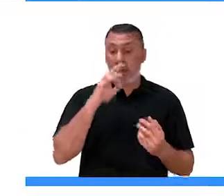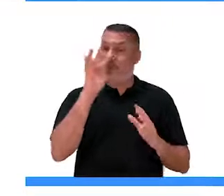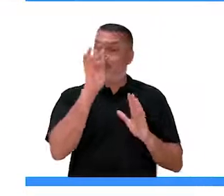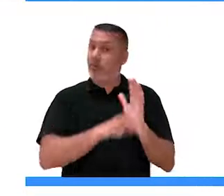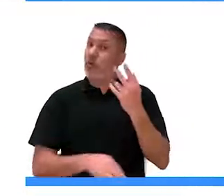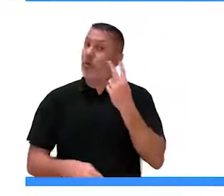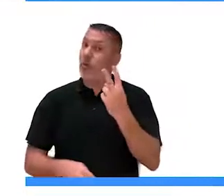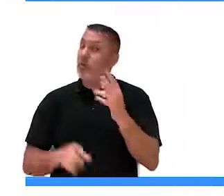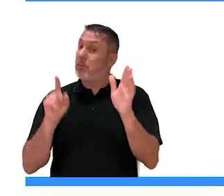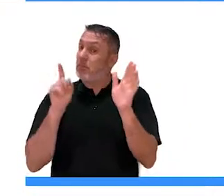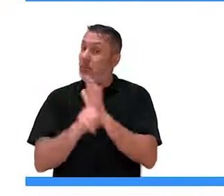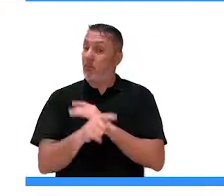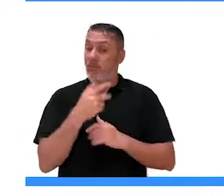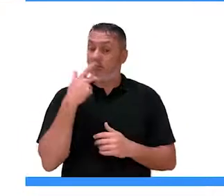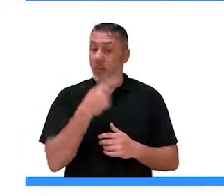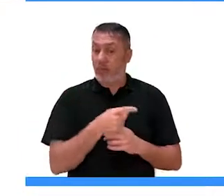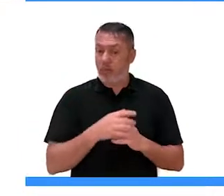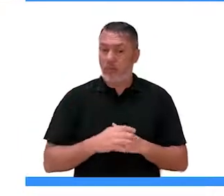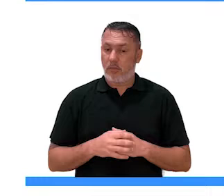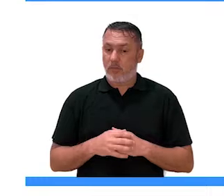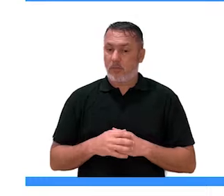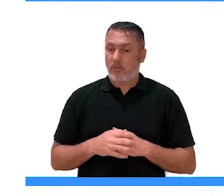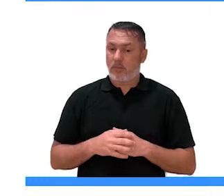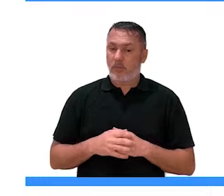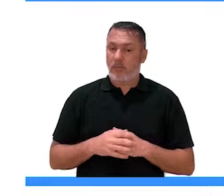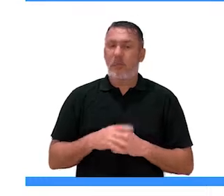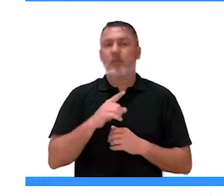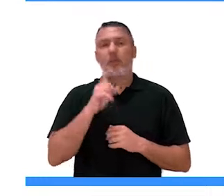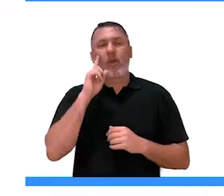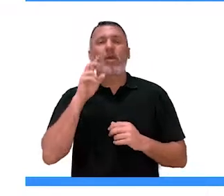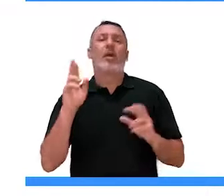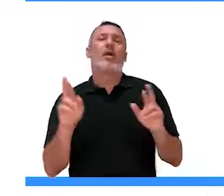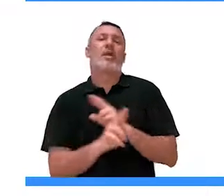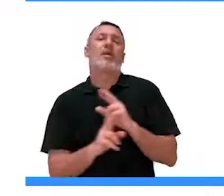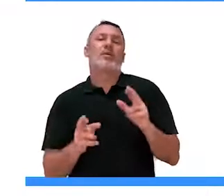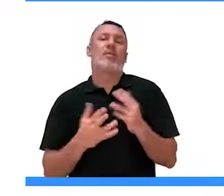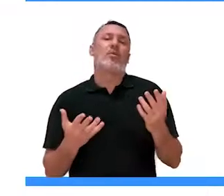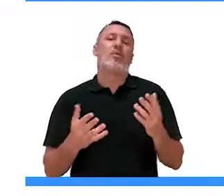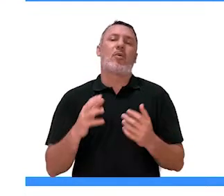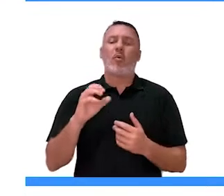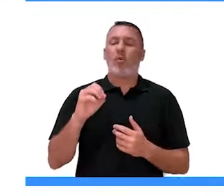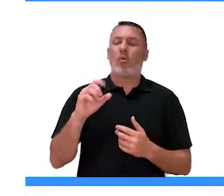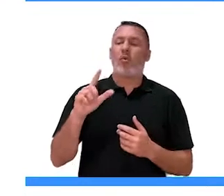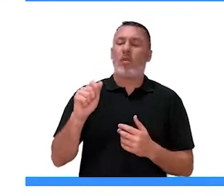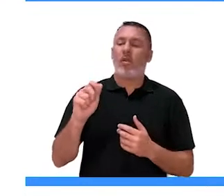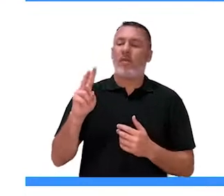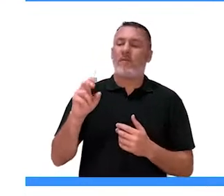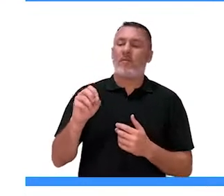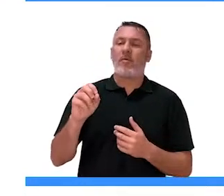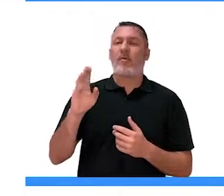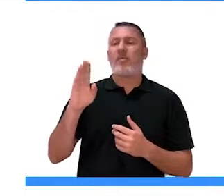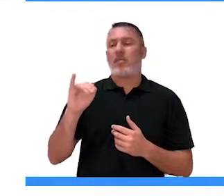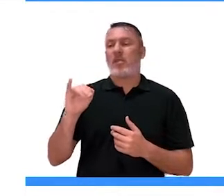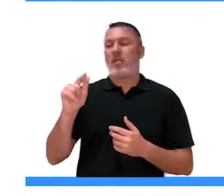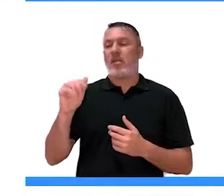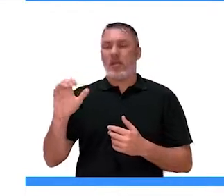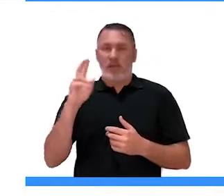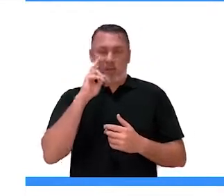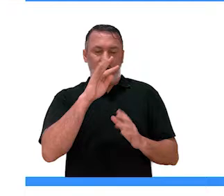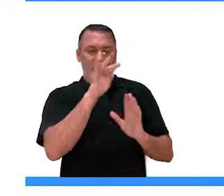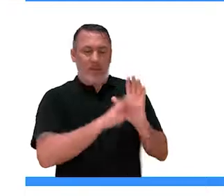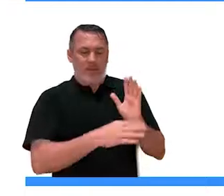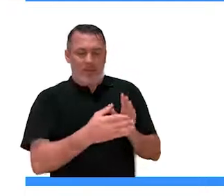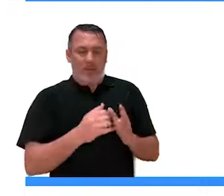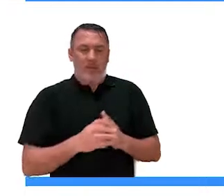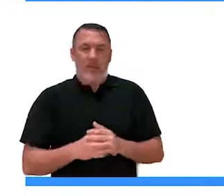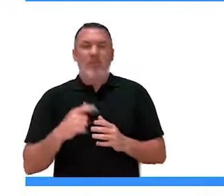esse texto aqui, o texto 2, né? Aí faz essa relação com o texto de Olavo Bilac. E